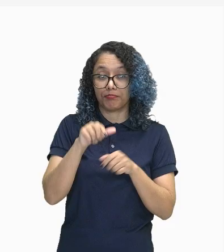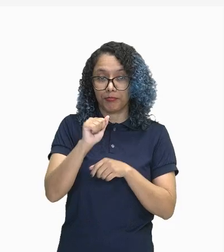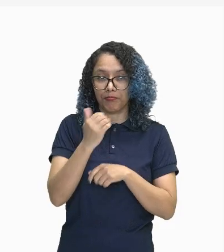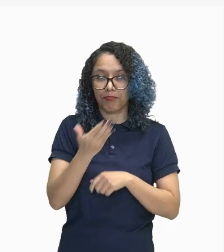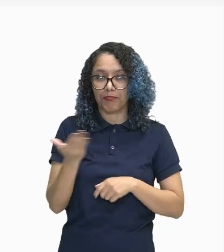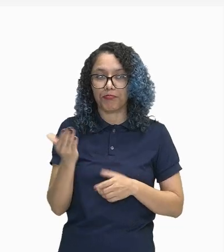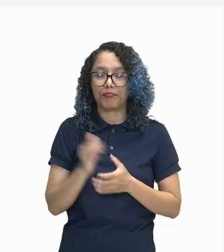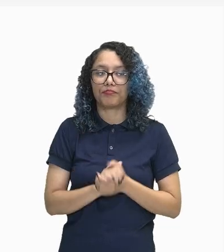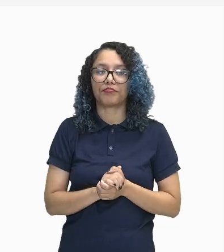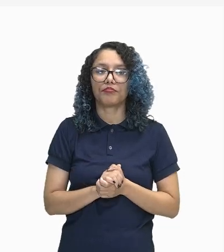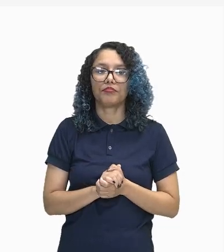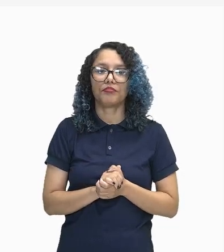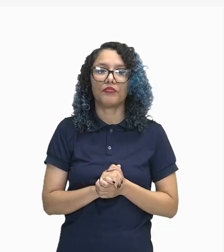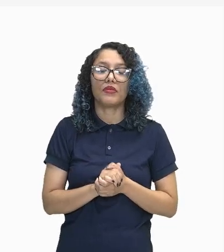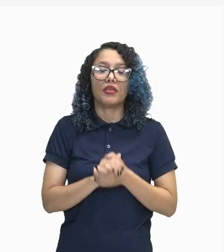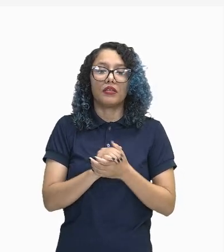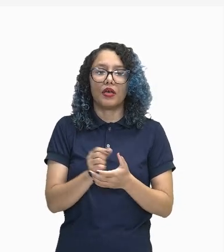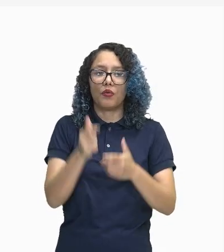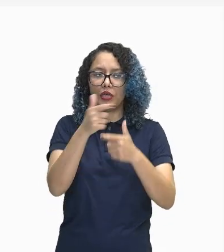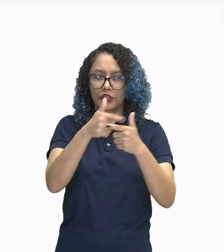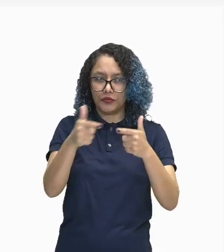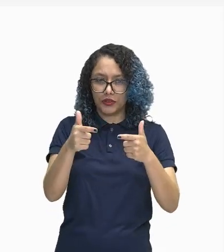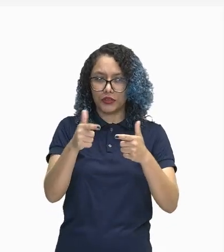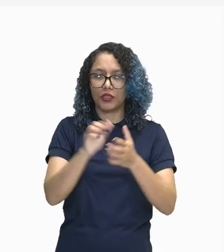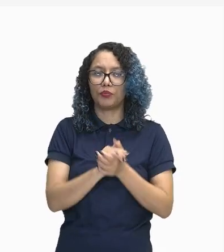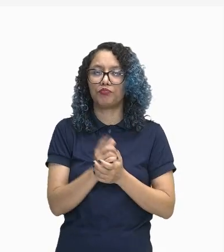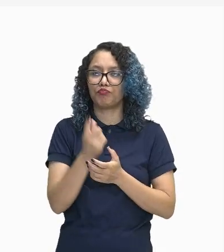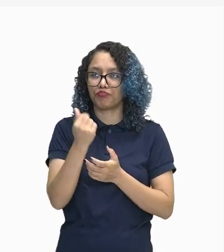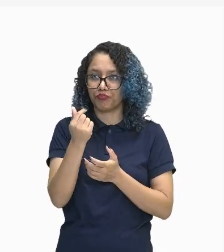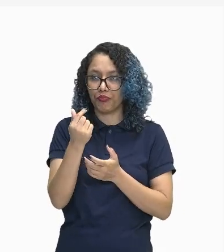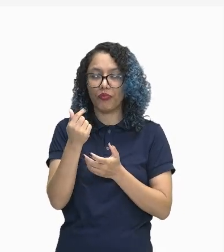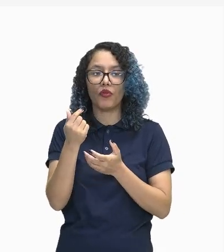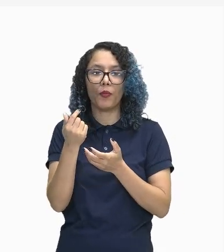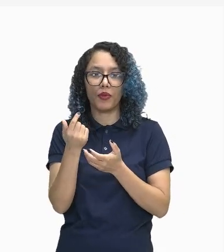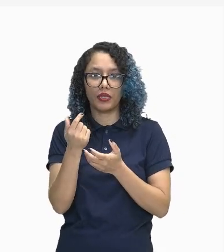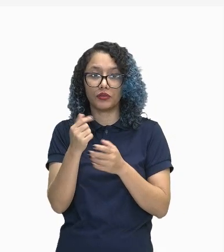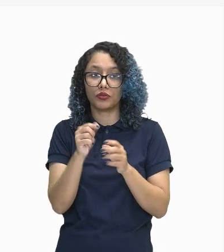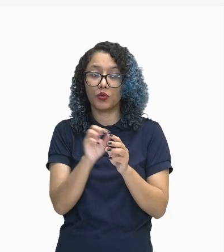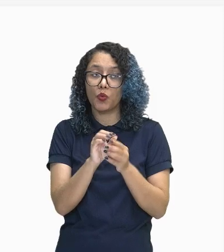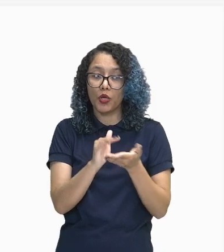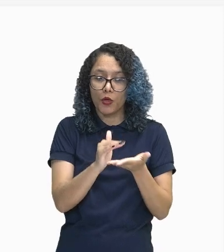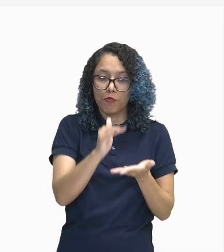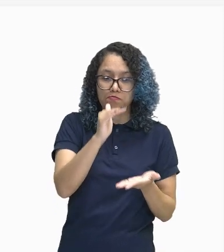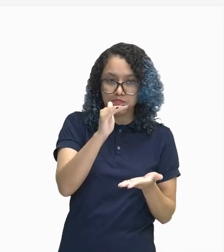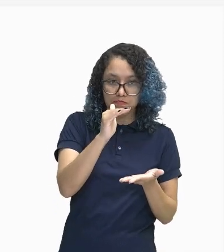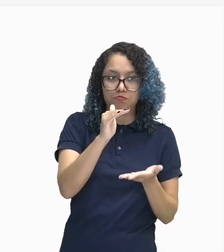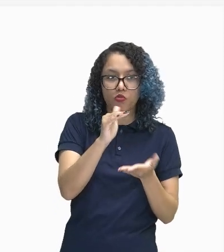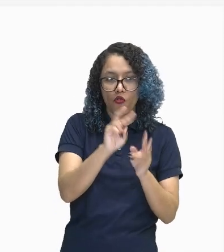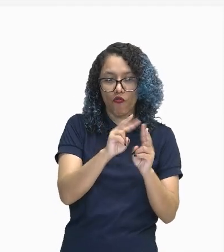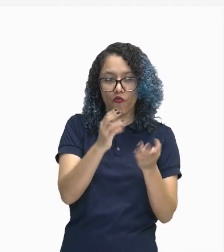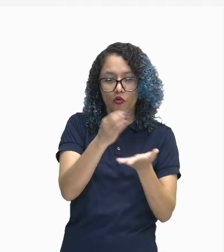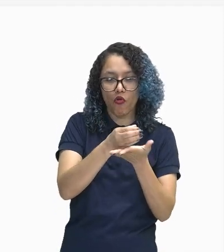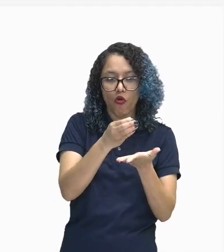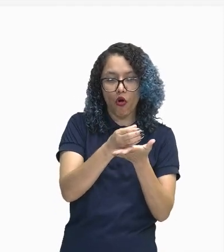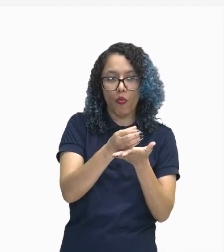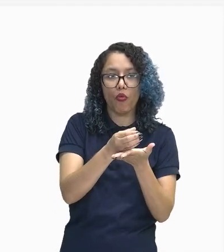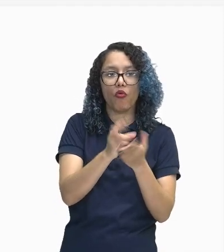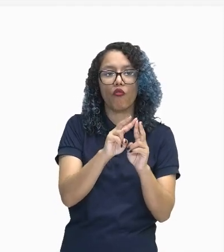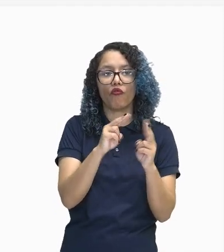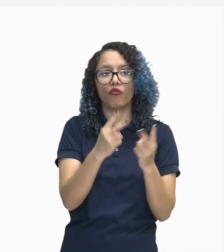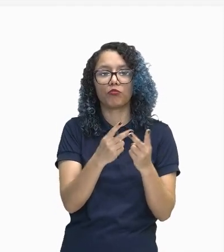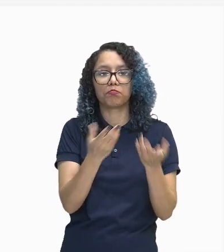ó, qual é a razão entre o custo do açaí e o volume do copo?